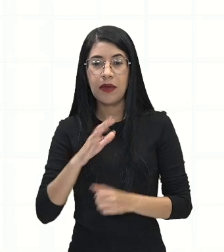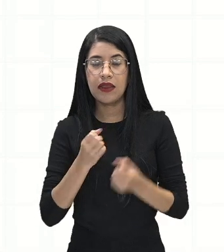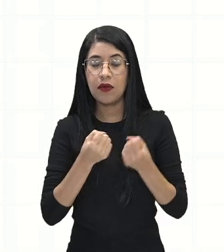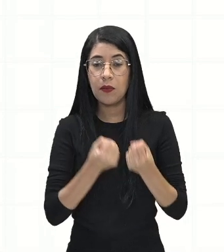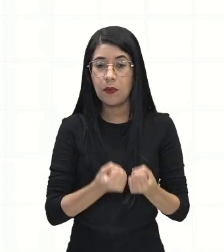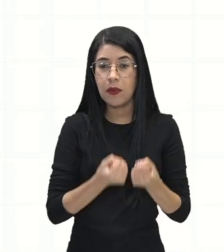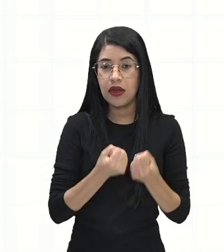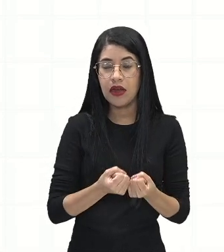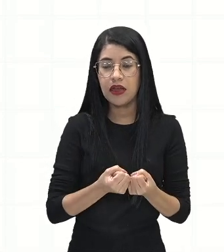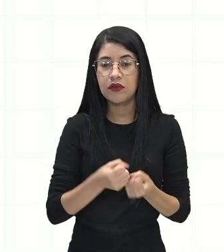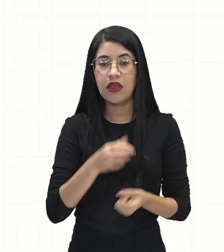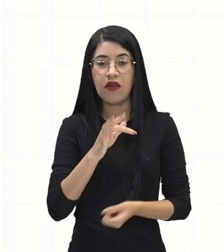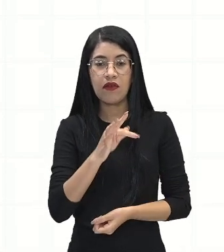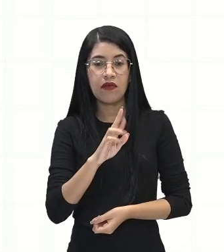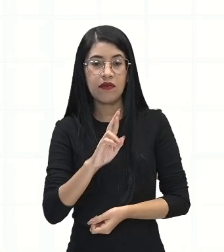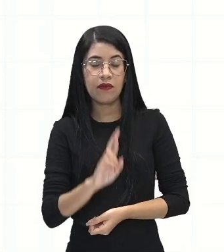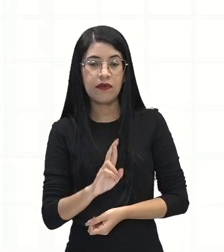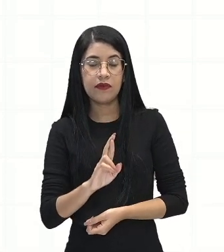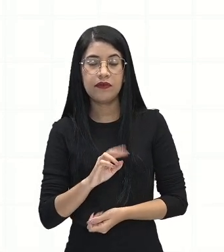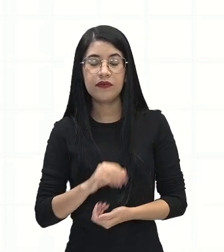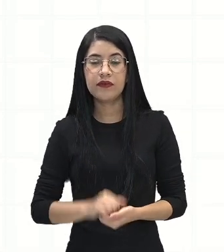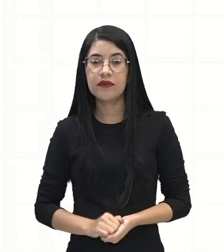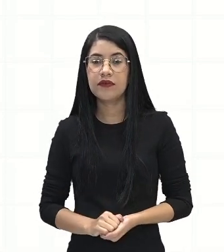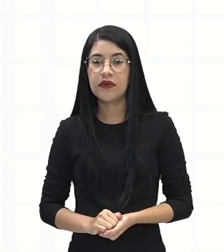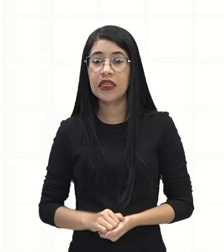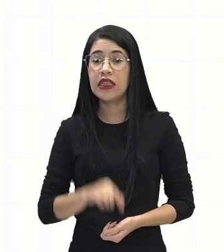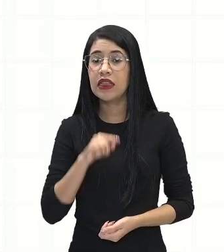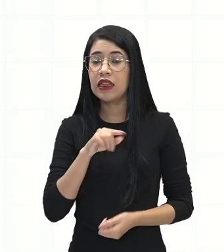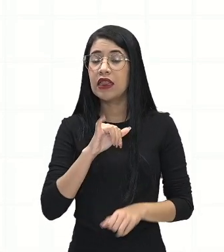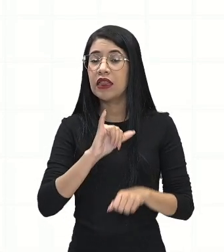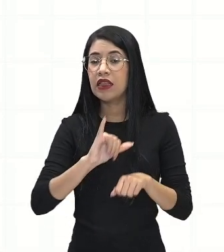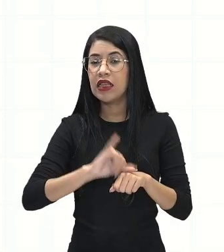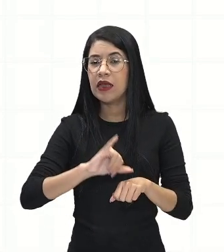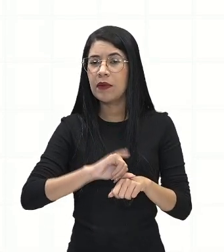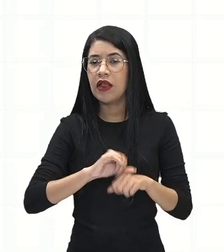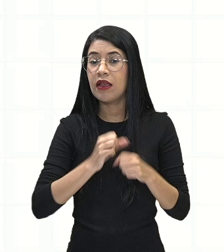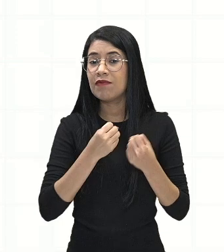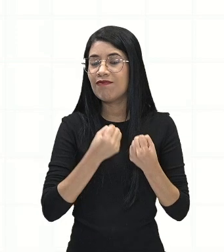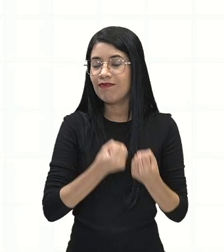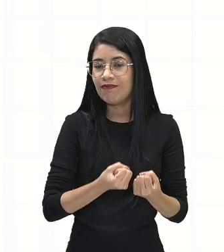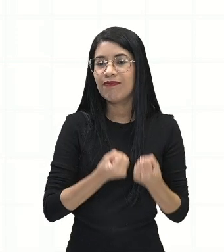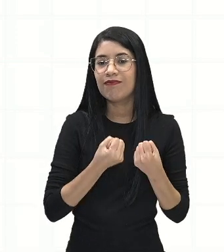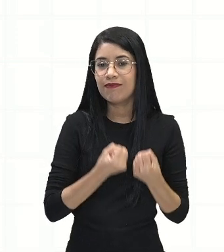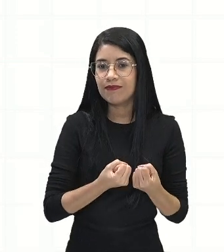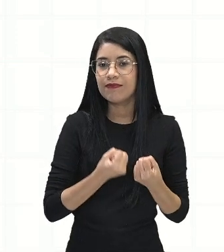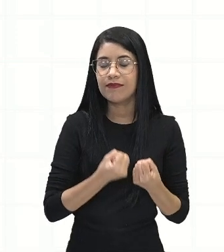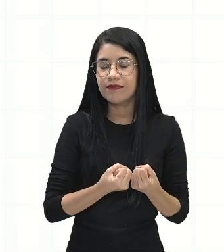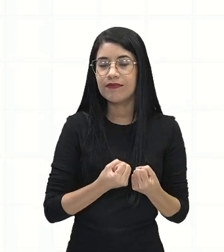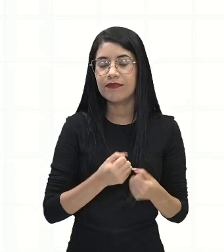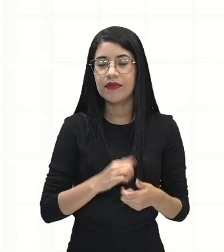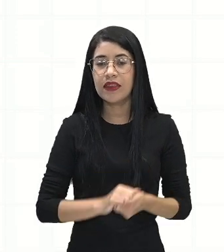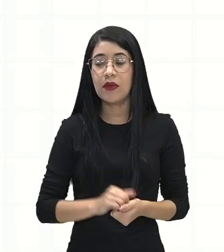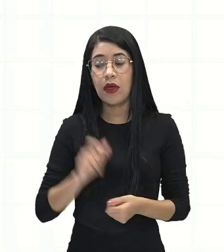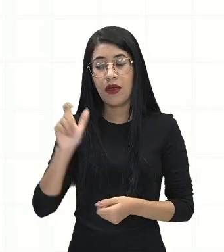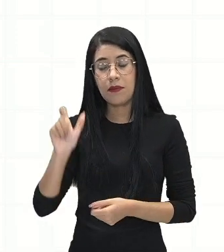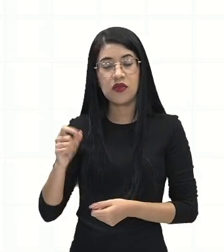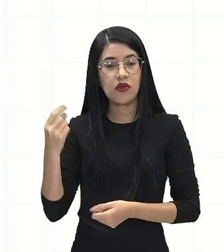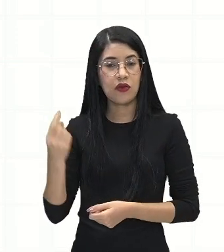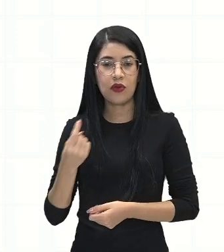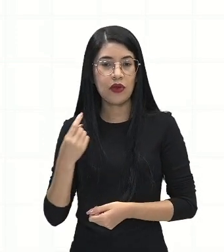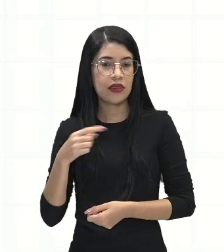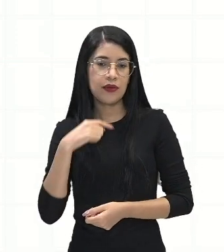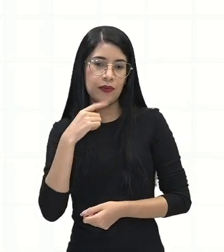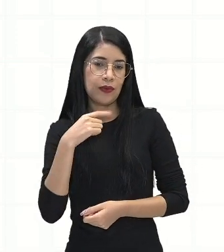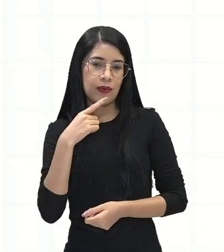força resistente, né? Então, esse objeto aí, ele com certeza bem pesado. Então, o ser humano, ele não poderia